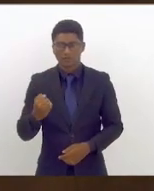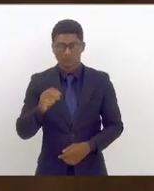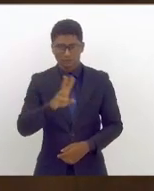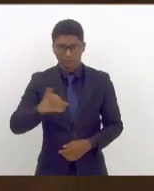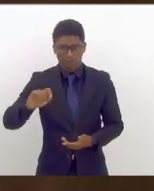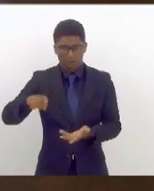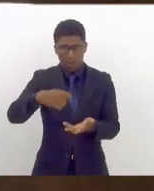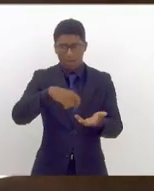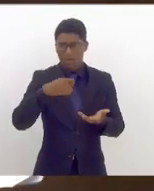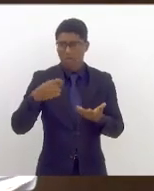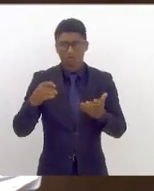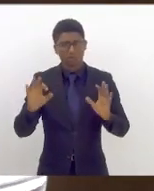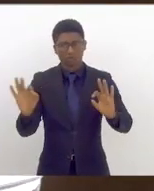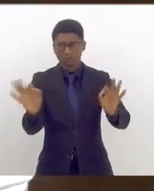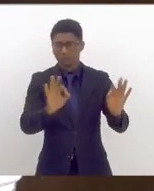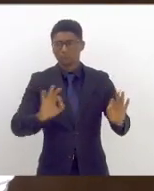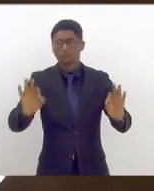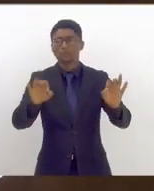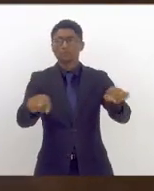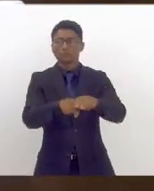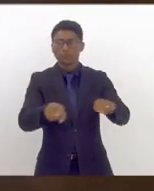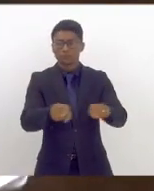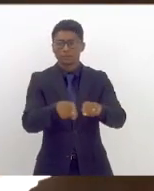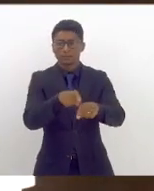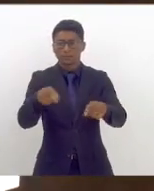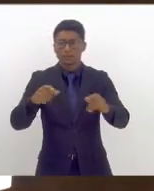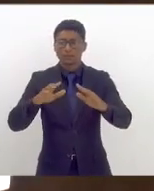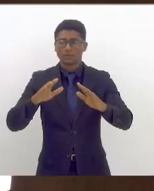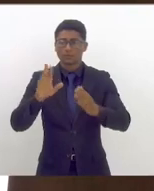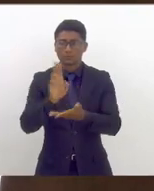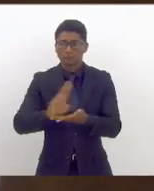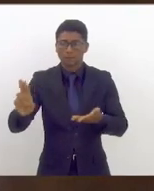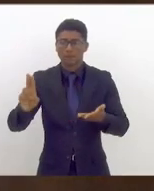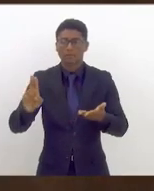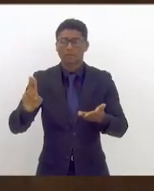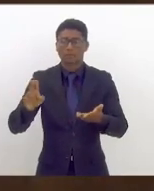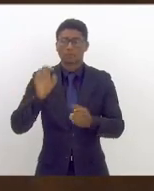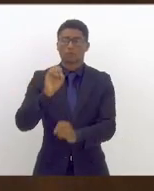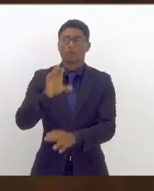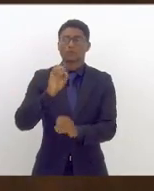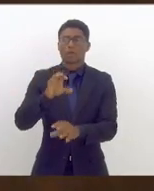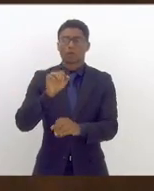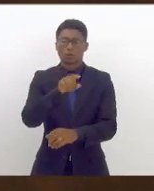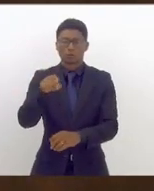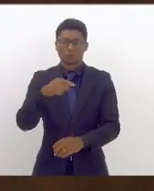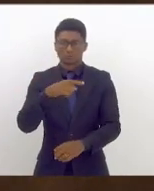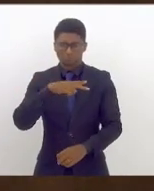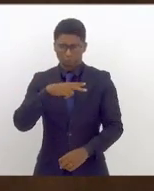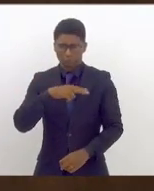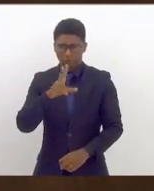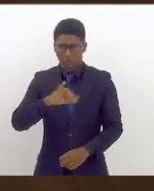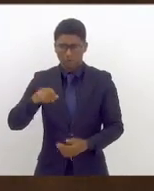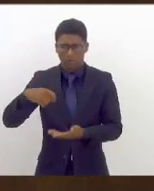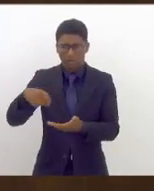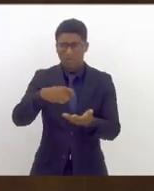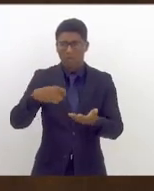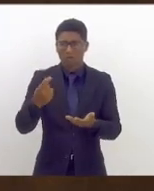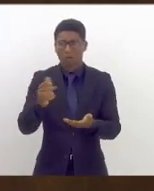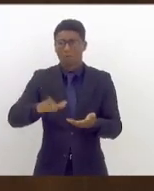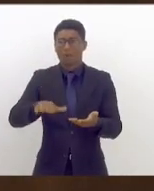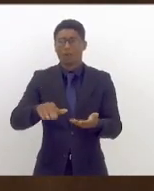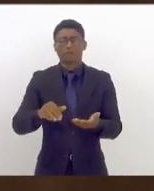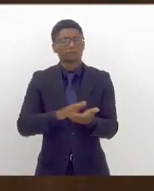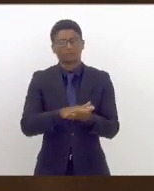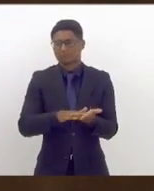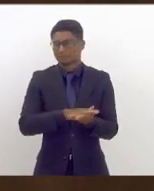Bandejão nos grandes conglomerados de educação Essa é a questão então o ônus tem que ser do Estado acho que no mérito